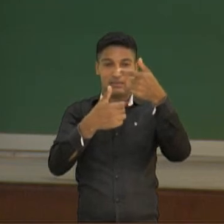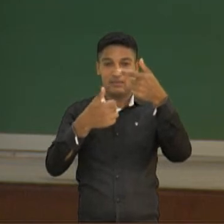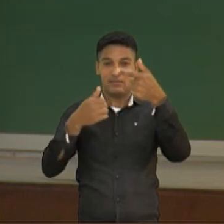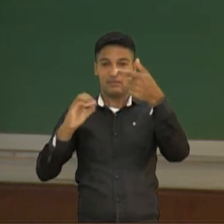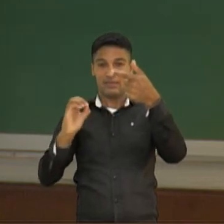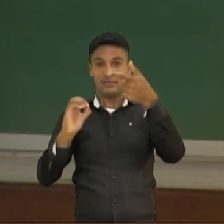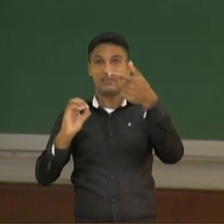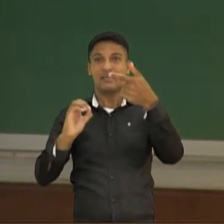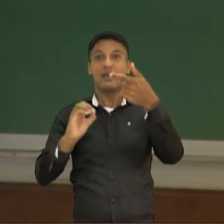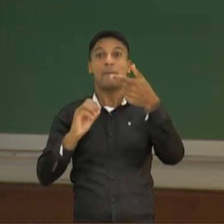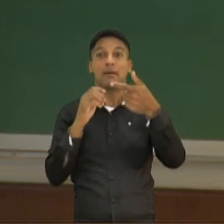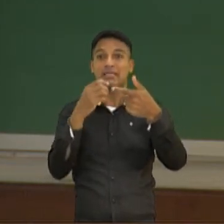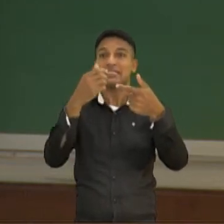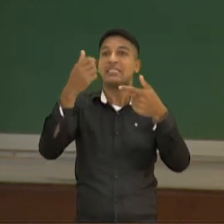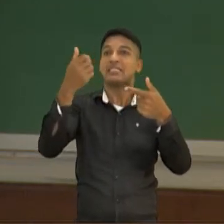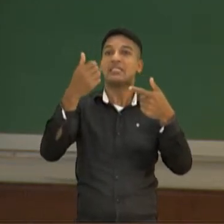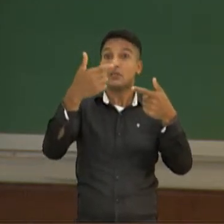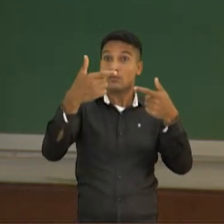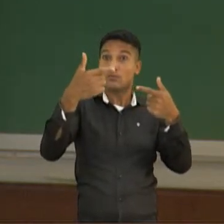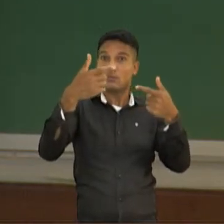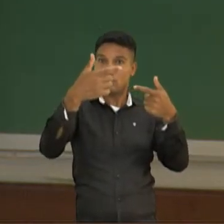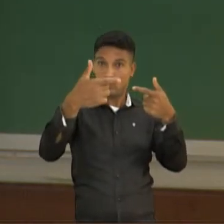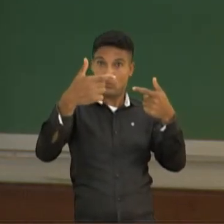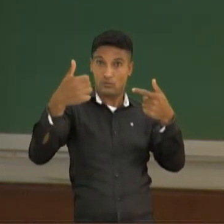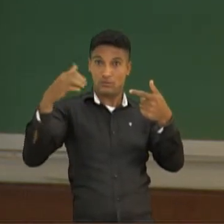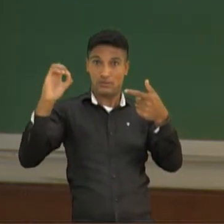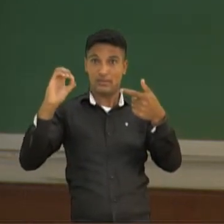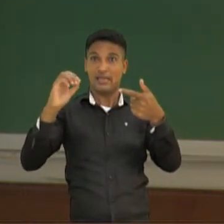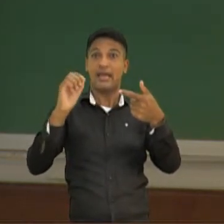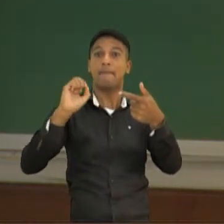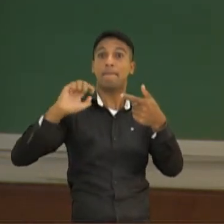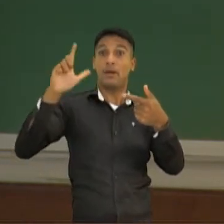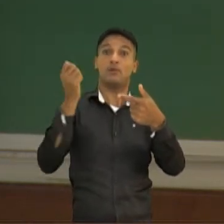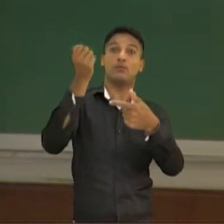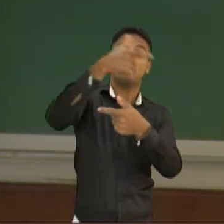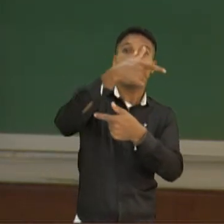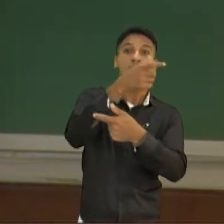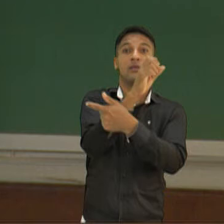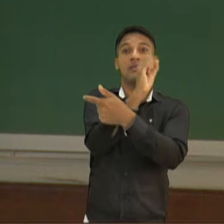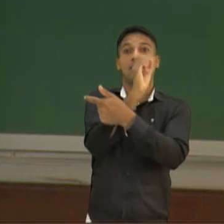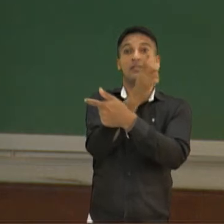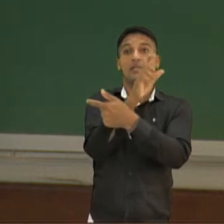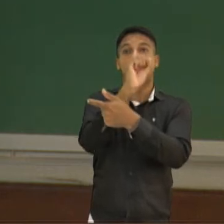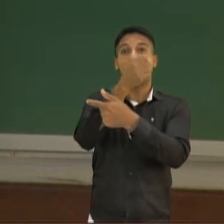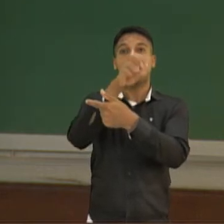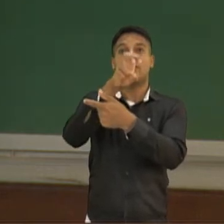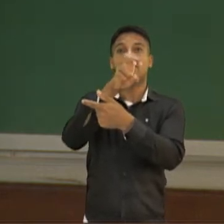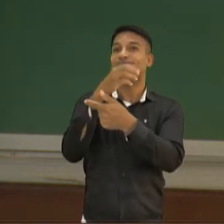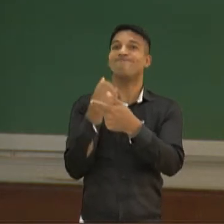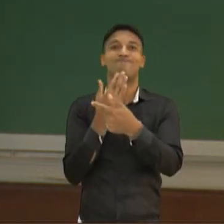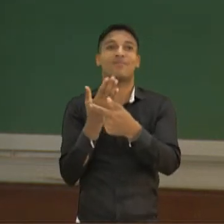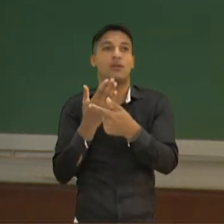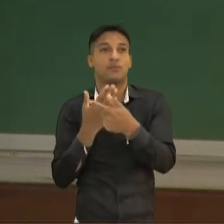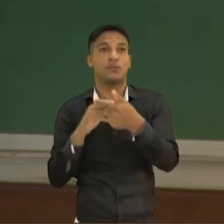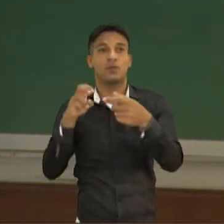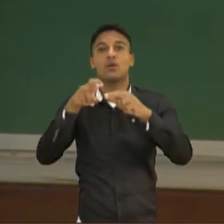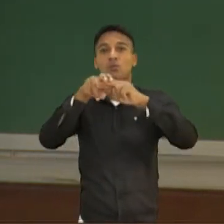que 185, então não tem como fazer essa subtração. Então, só cabem 2 dezenas.